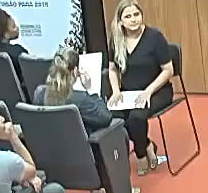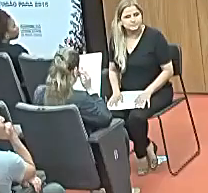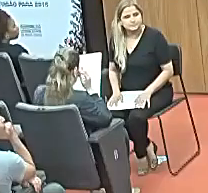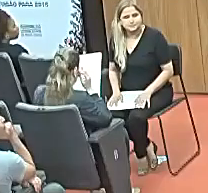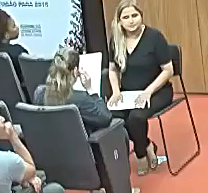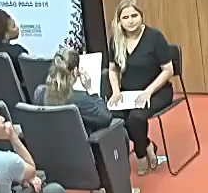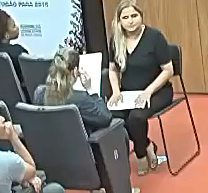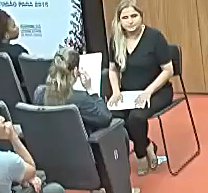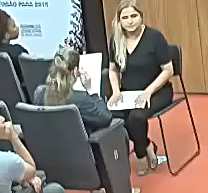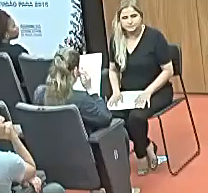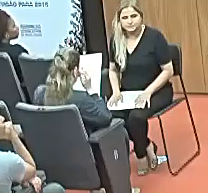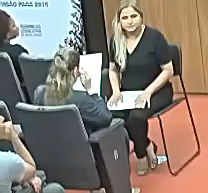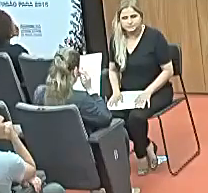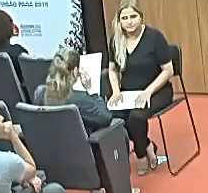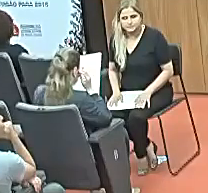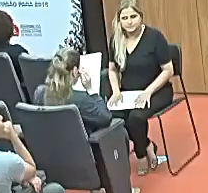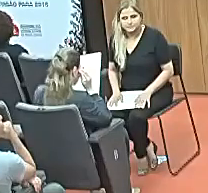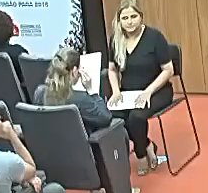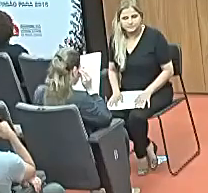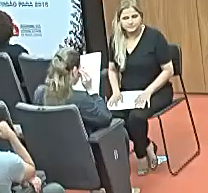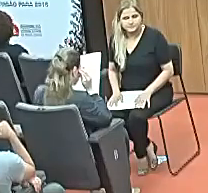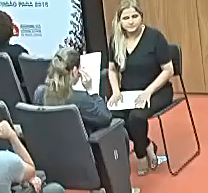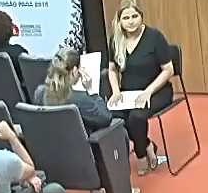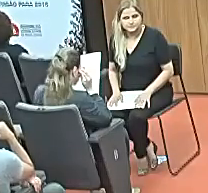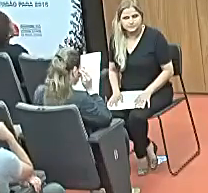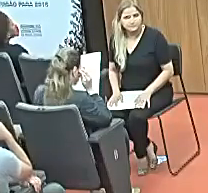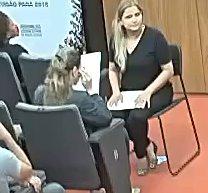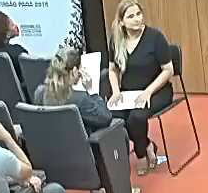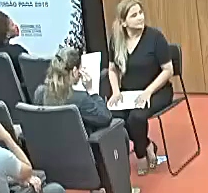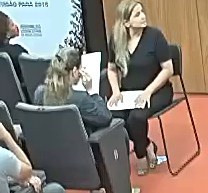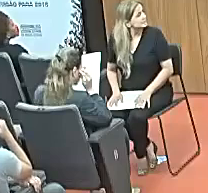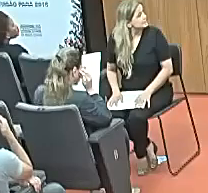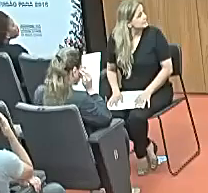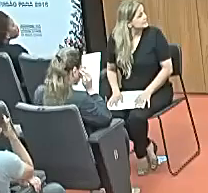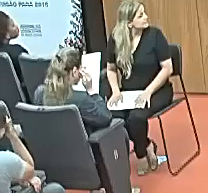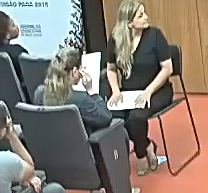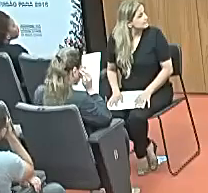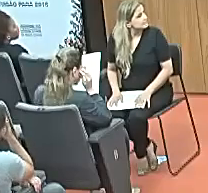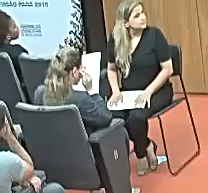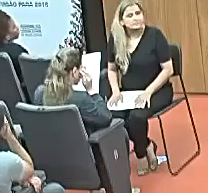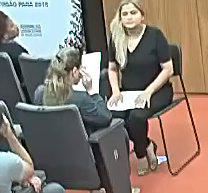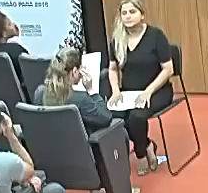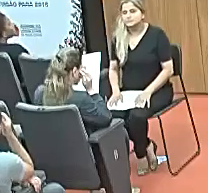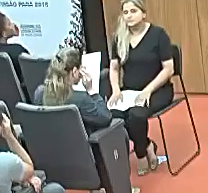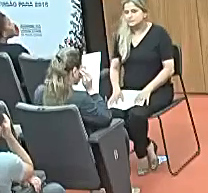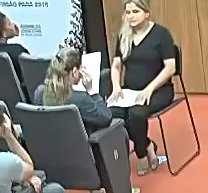mateus simões coordenador da comissão de transição do governo